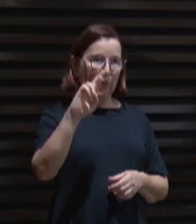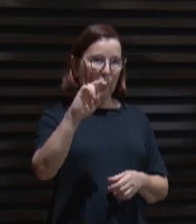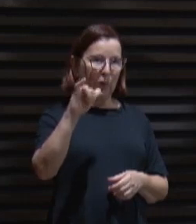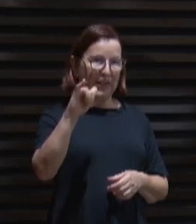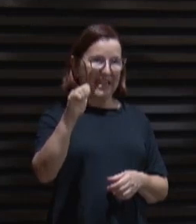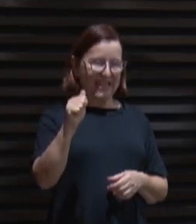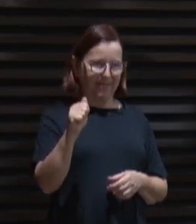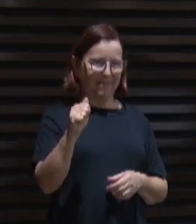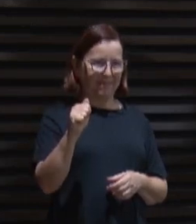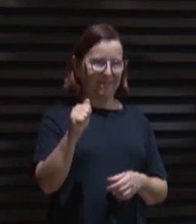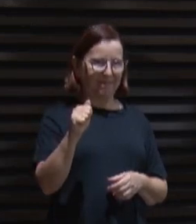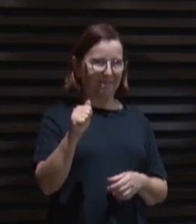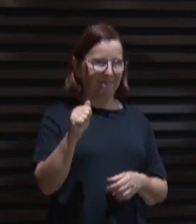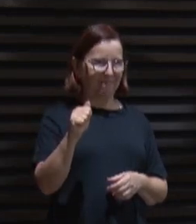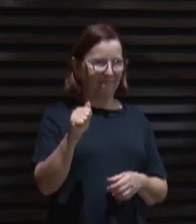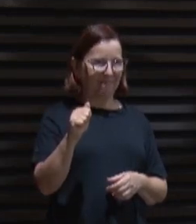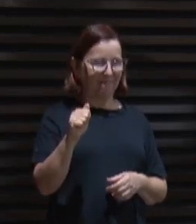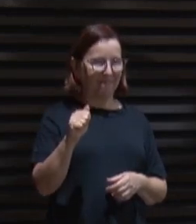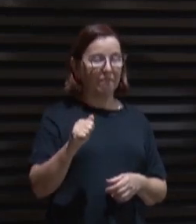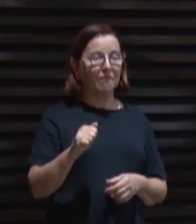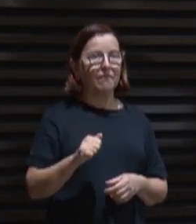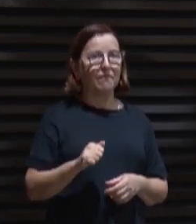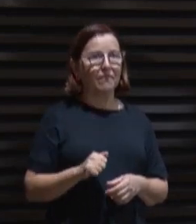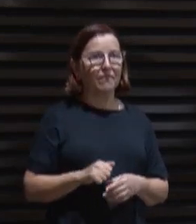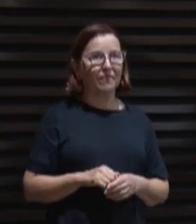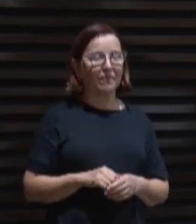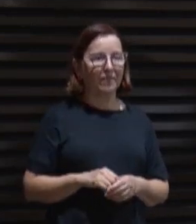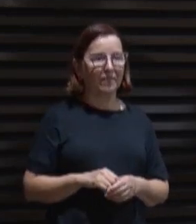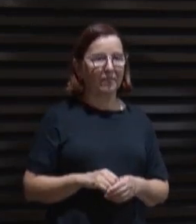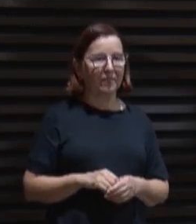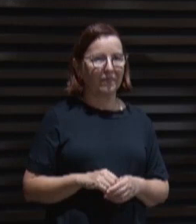Se chamar de teoria do Big Bang, eu aceito.